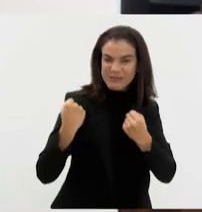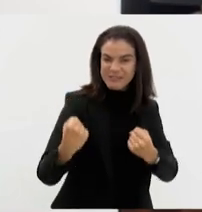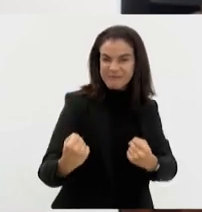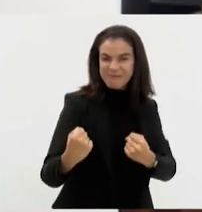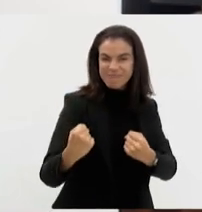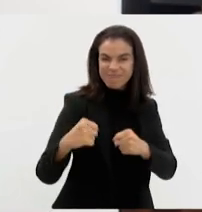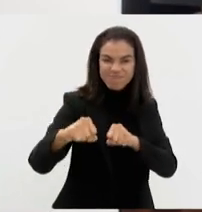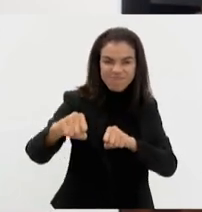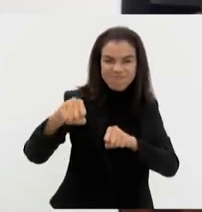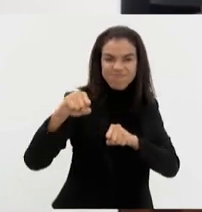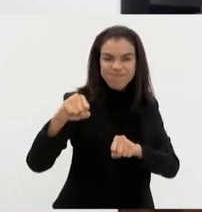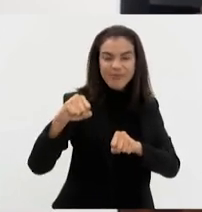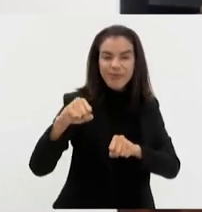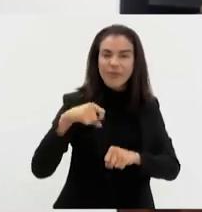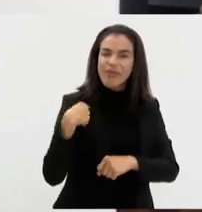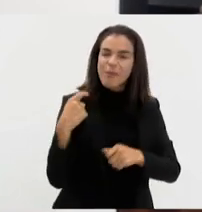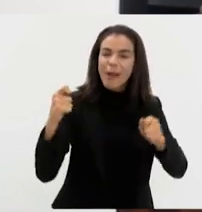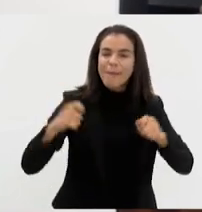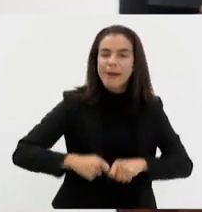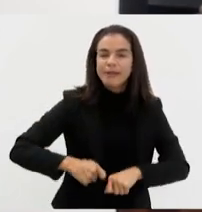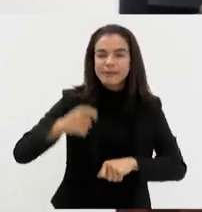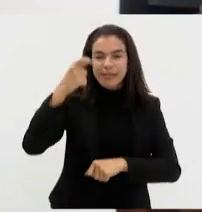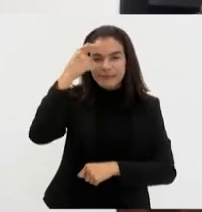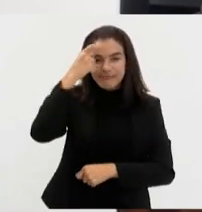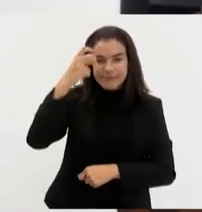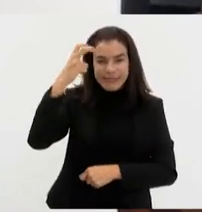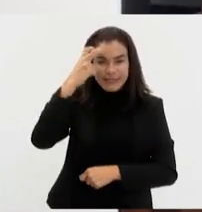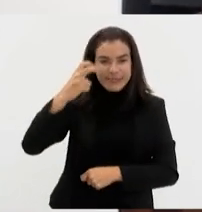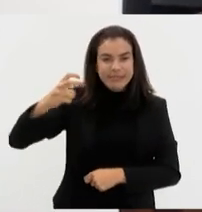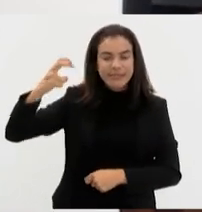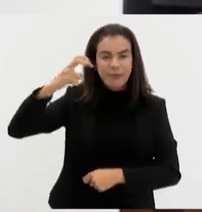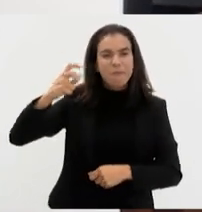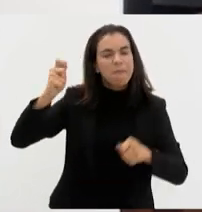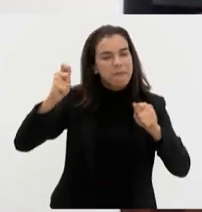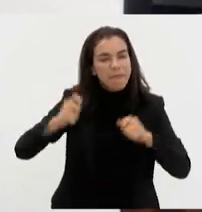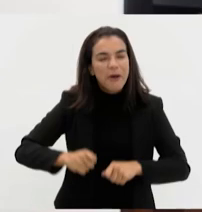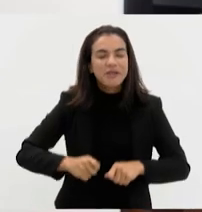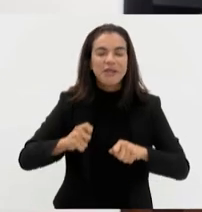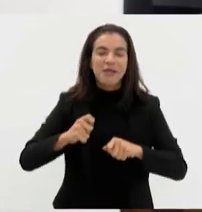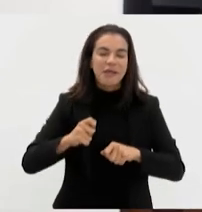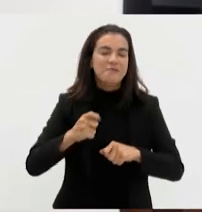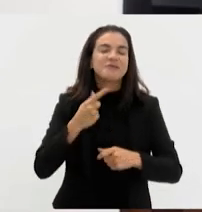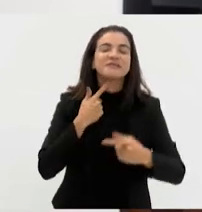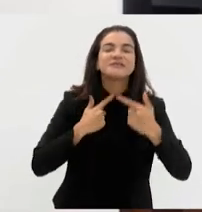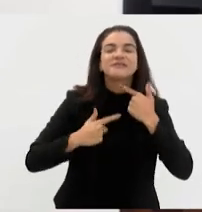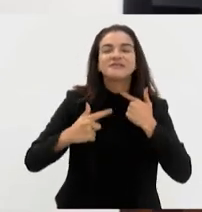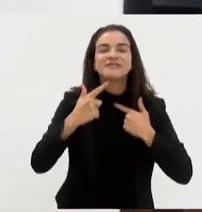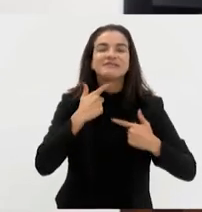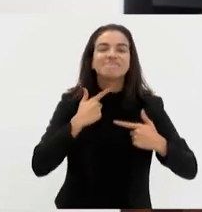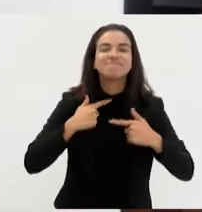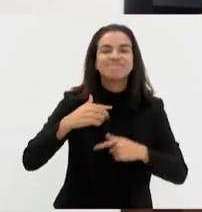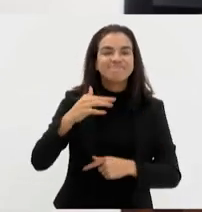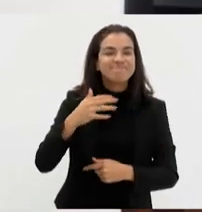nós temos capacidade, inteligência e podemos ser o que nós quisermos